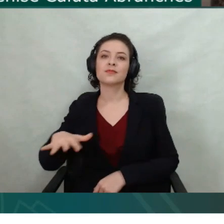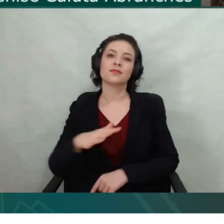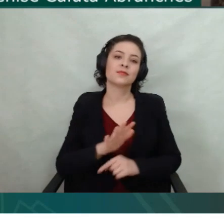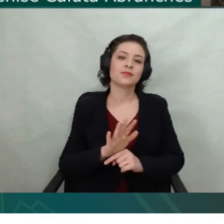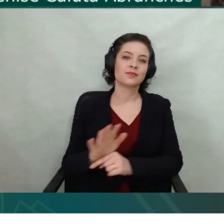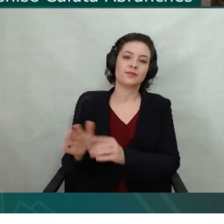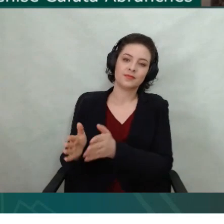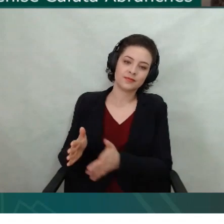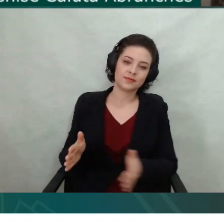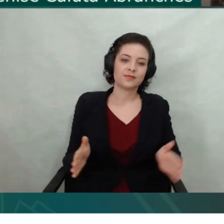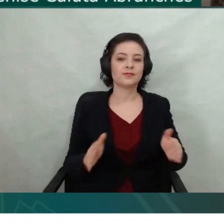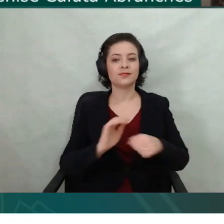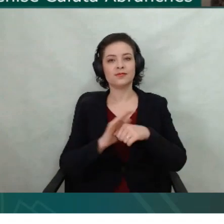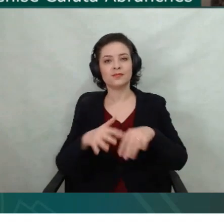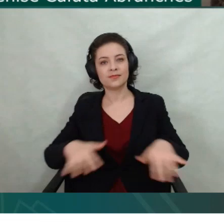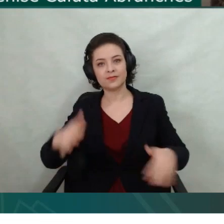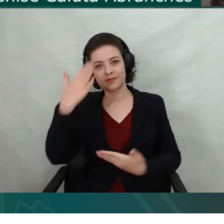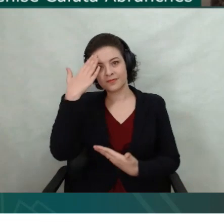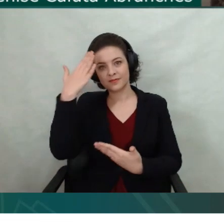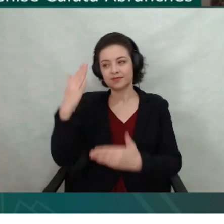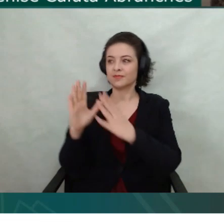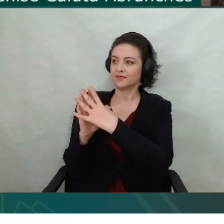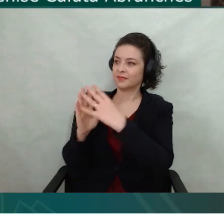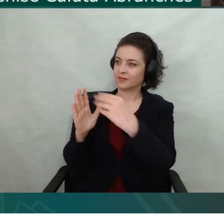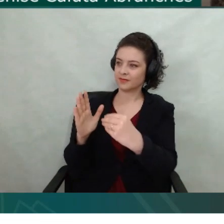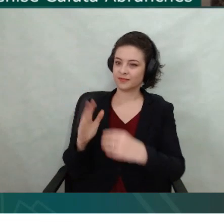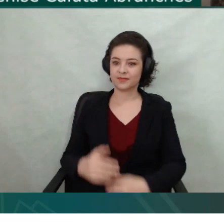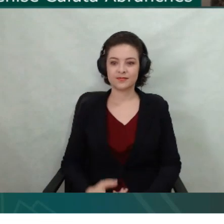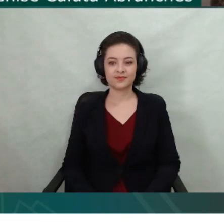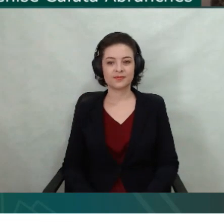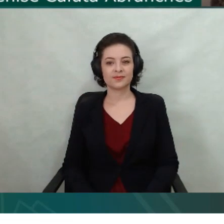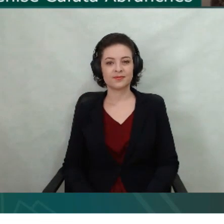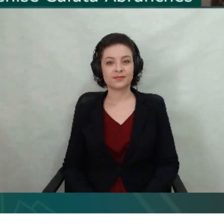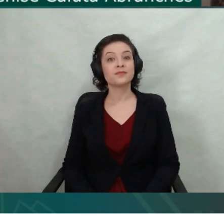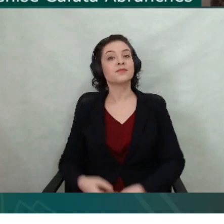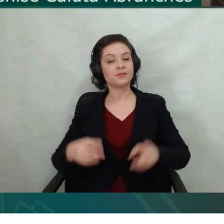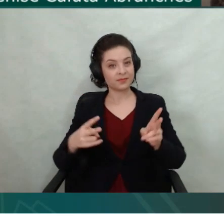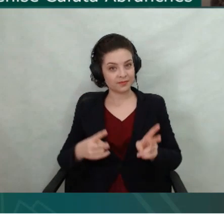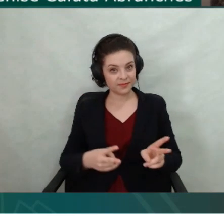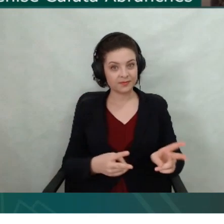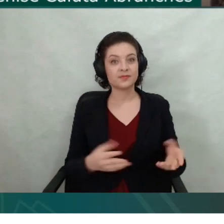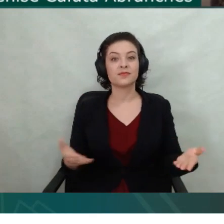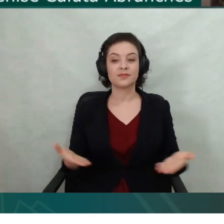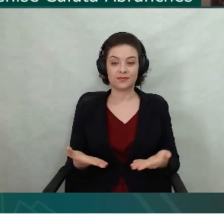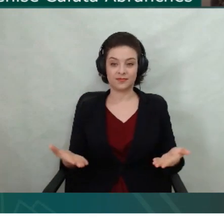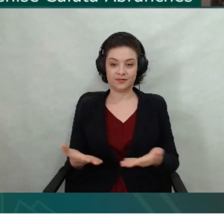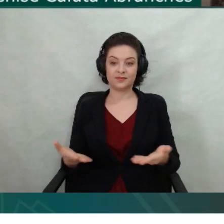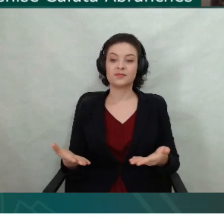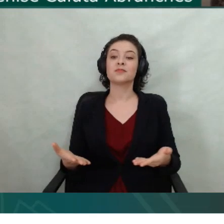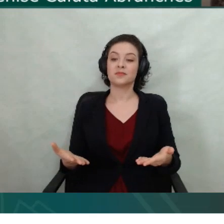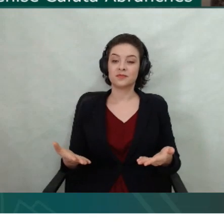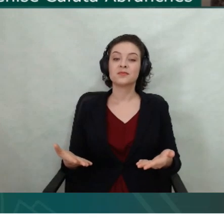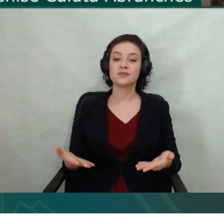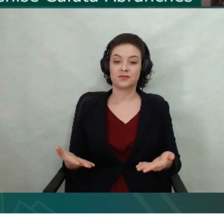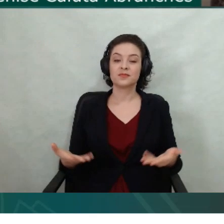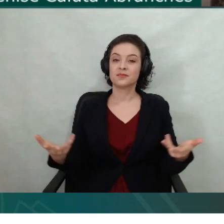pandemia. Muito obrigada pelo seu exemplo, Denise. E continuando agora, que está sendo